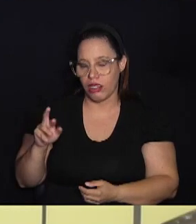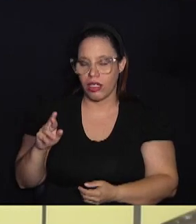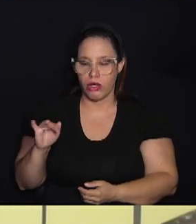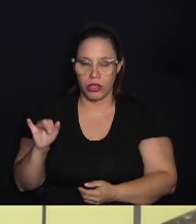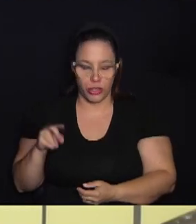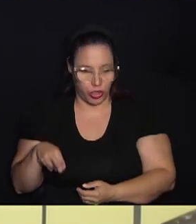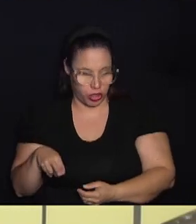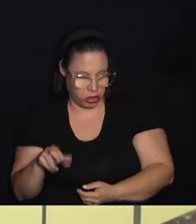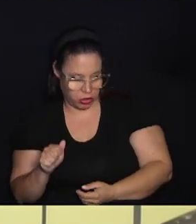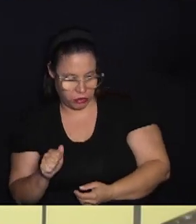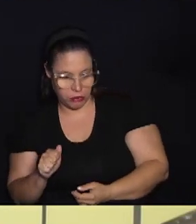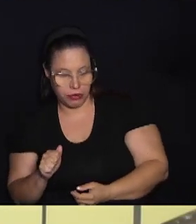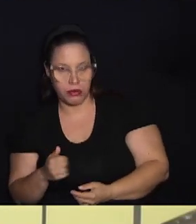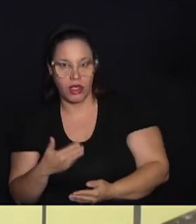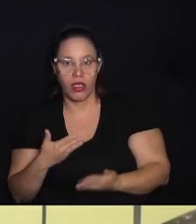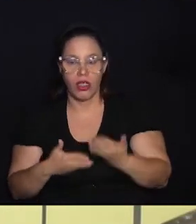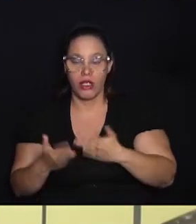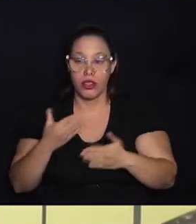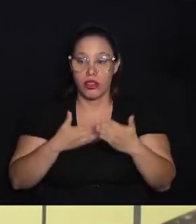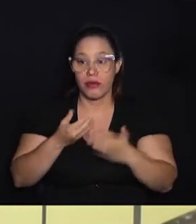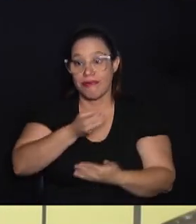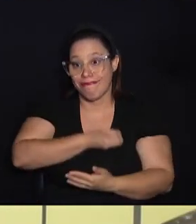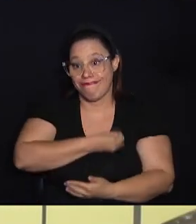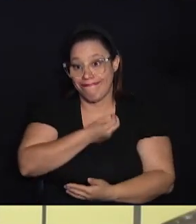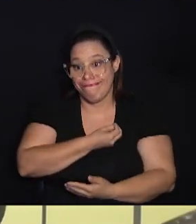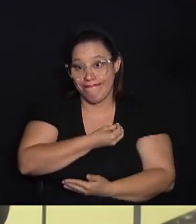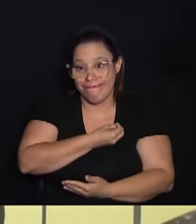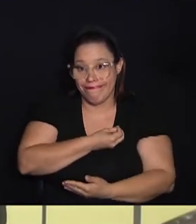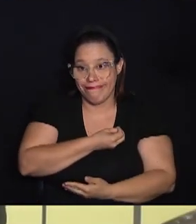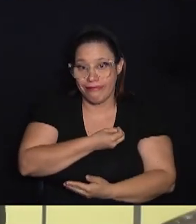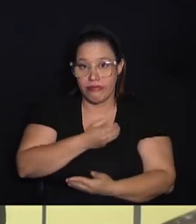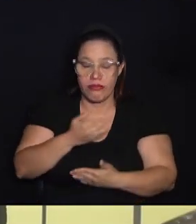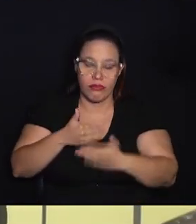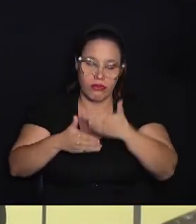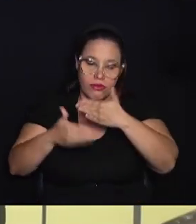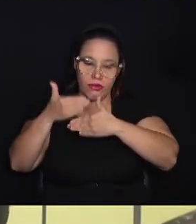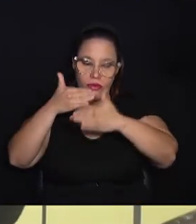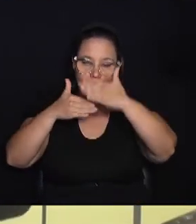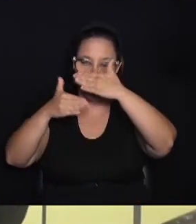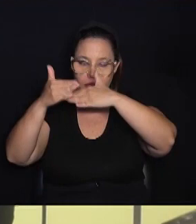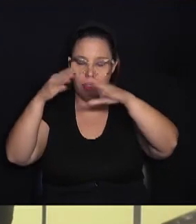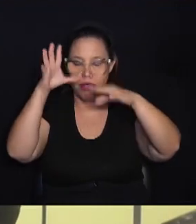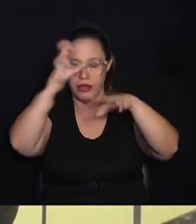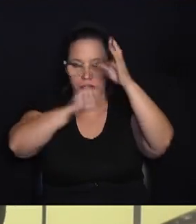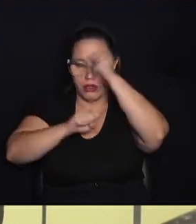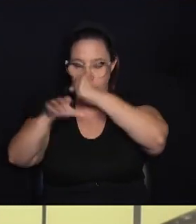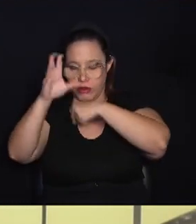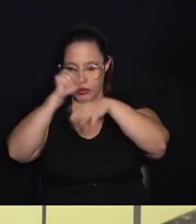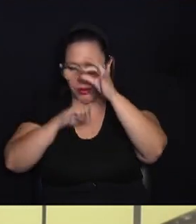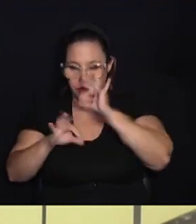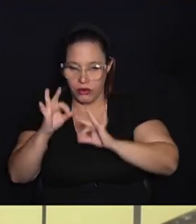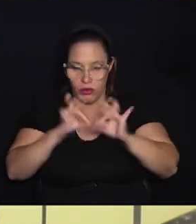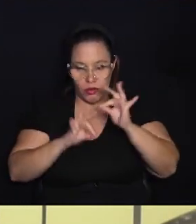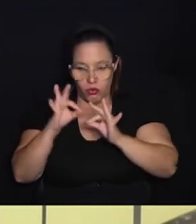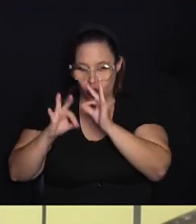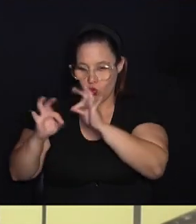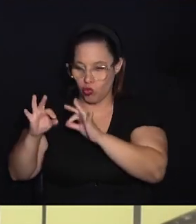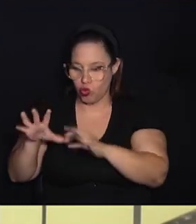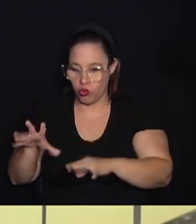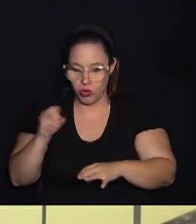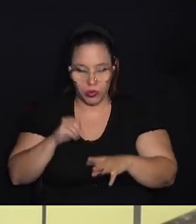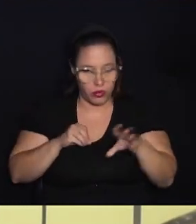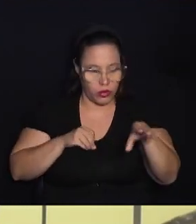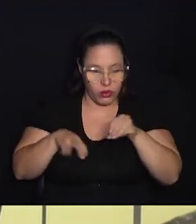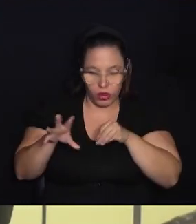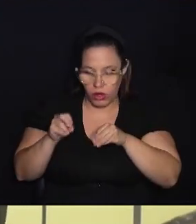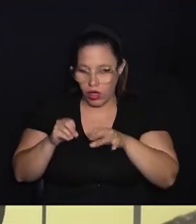cotidiano da sua vida do dia a dia né E à medida que isso vai se desenvolvendo vai desenvolvendo o aprendizado dessas técnicas e vai adquirindo esses benefícios